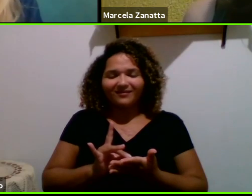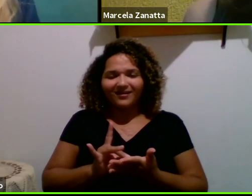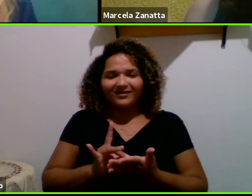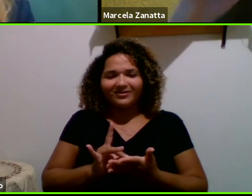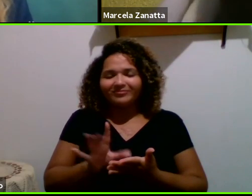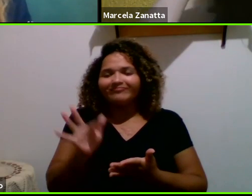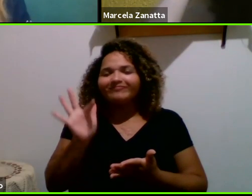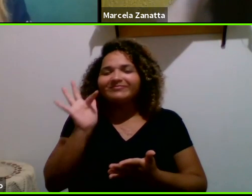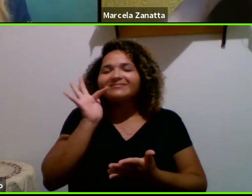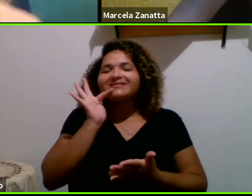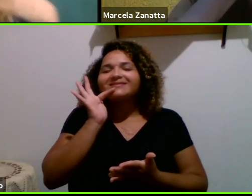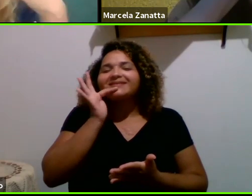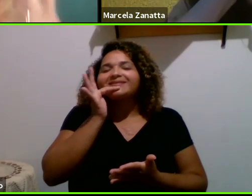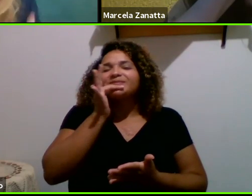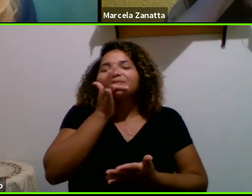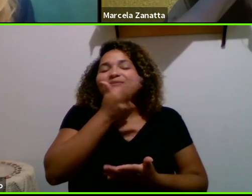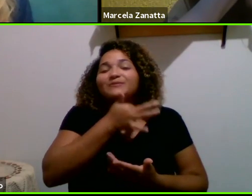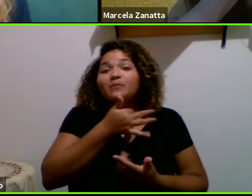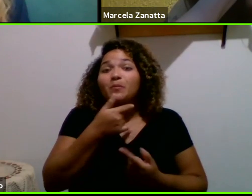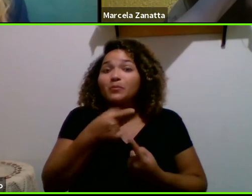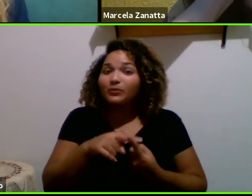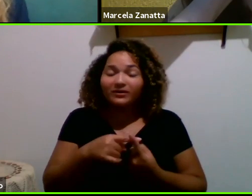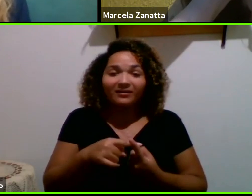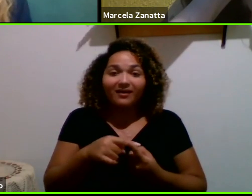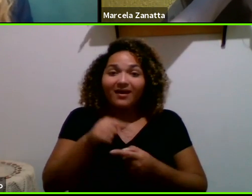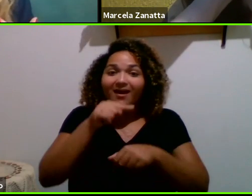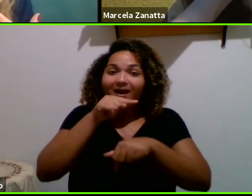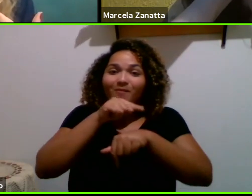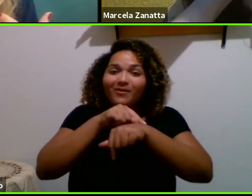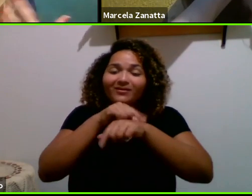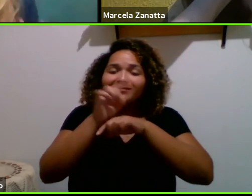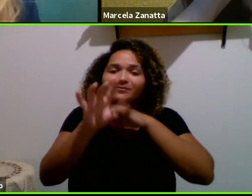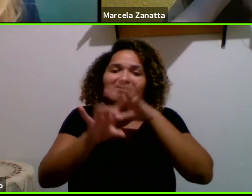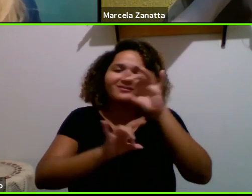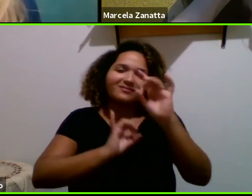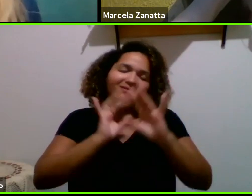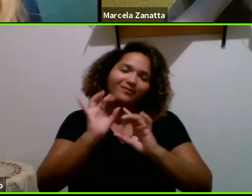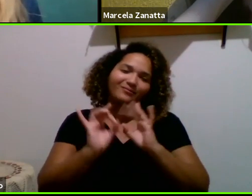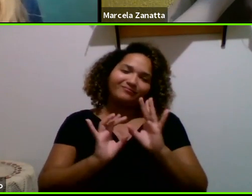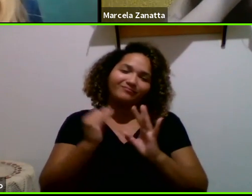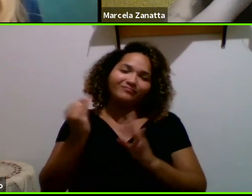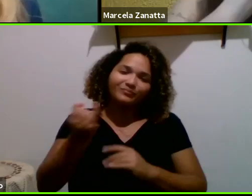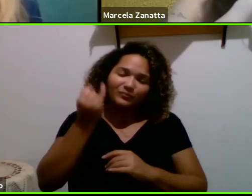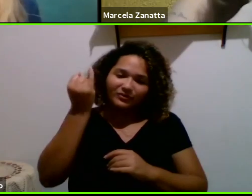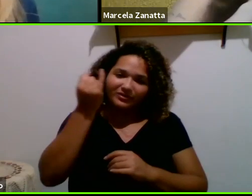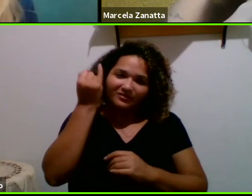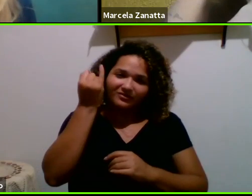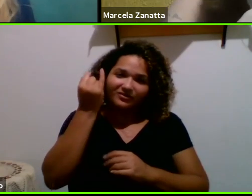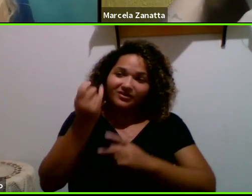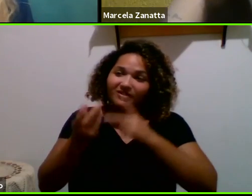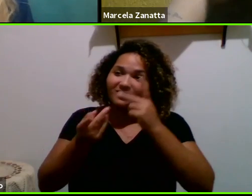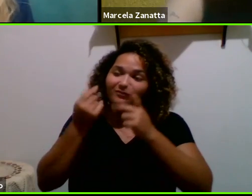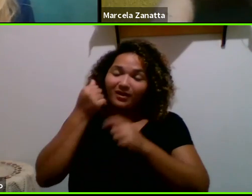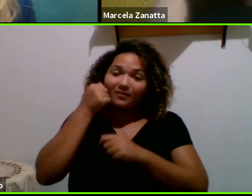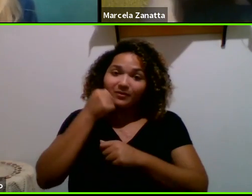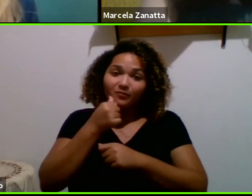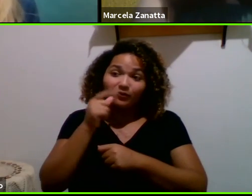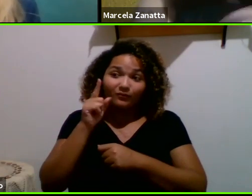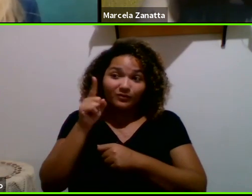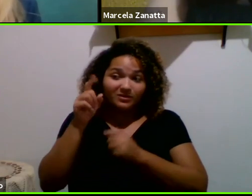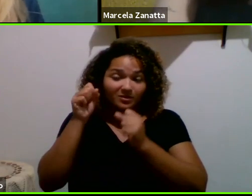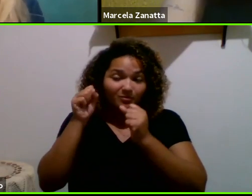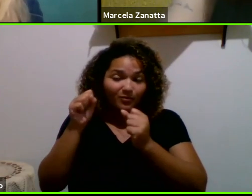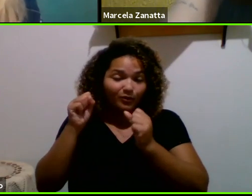anos. E quando a gente diz para essa mulher, você pode tudo, o que você quiser, porque o parto